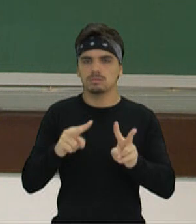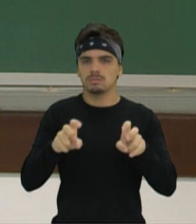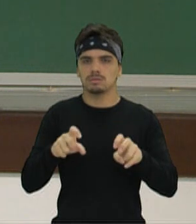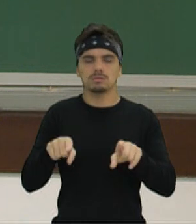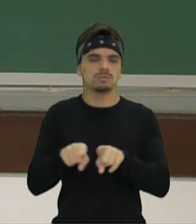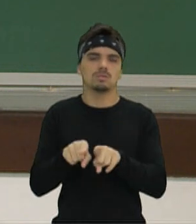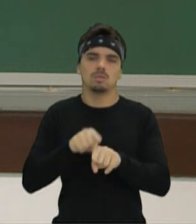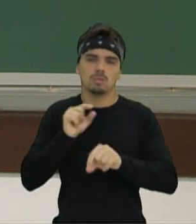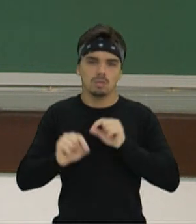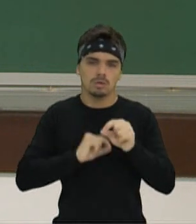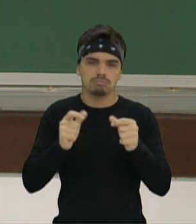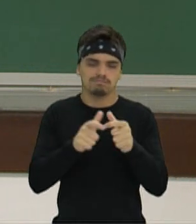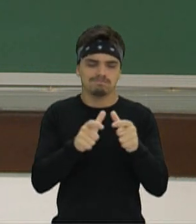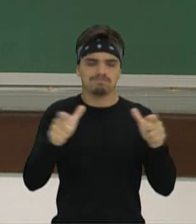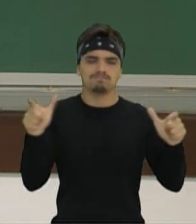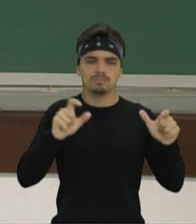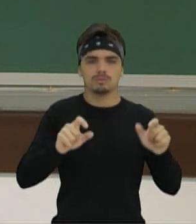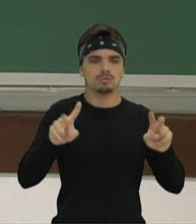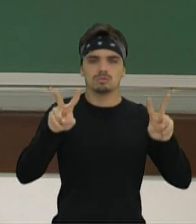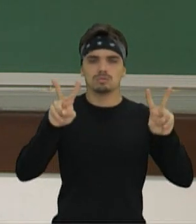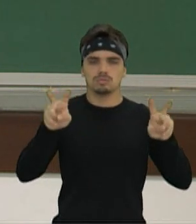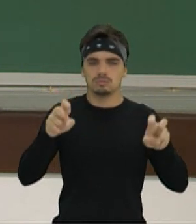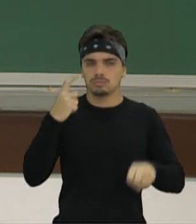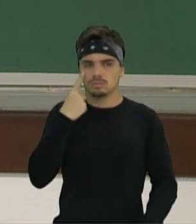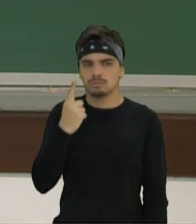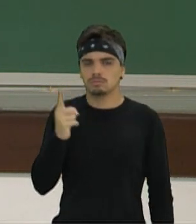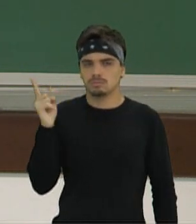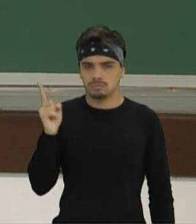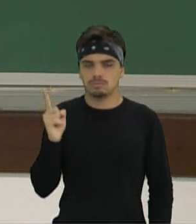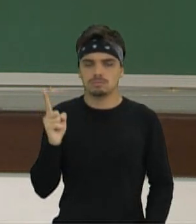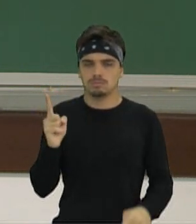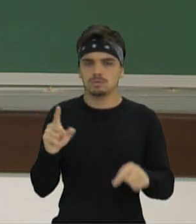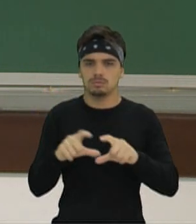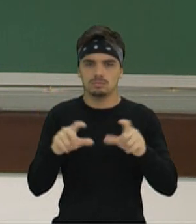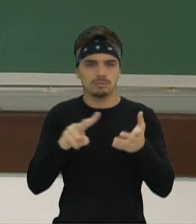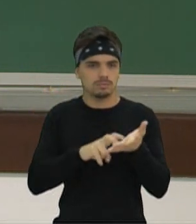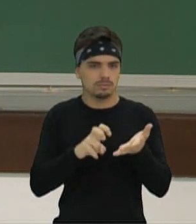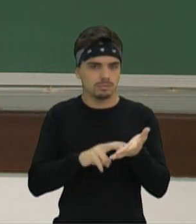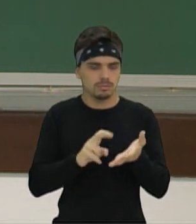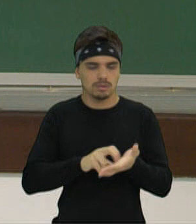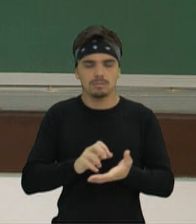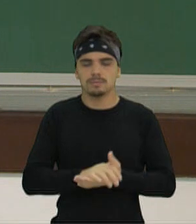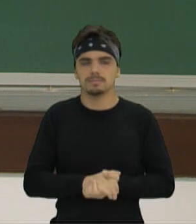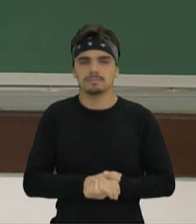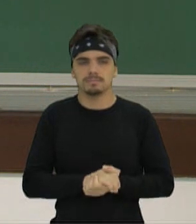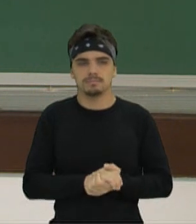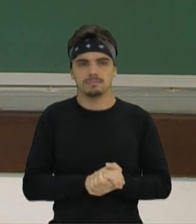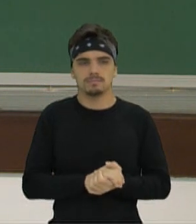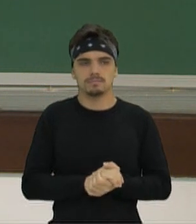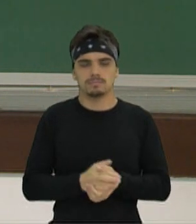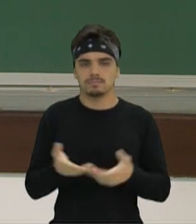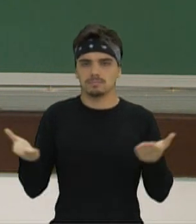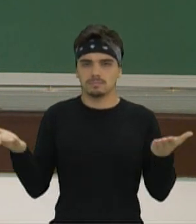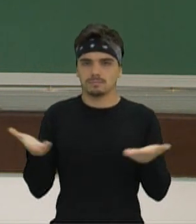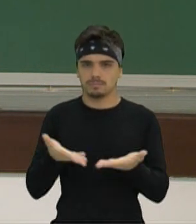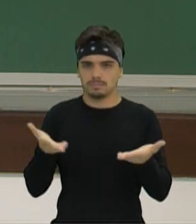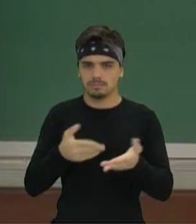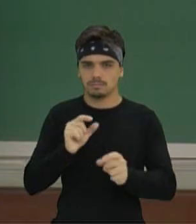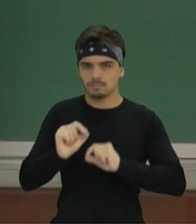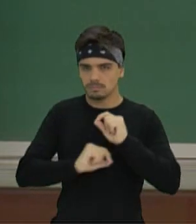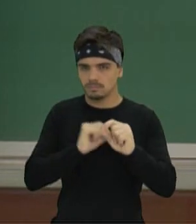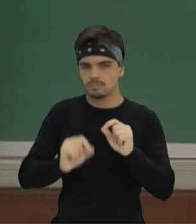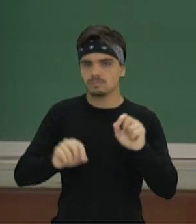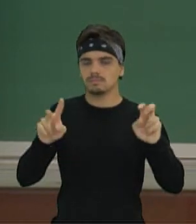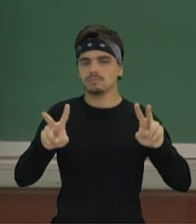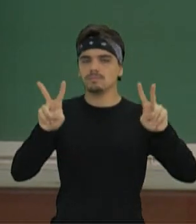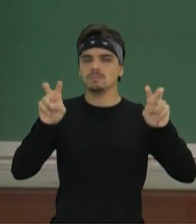sobretudo, ampliamos o nosso repertório lexical, né? Ampliamos o nosso vocabulário, tá? Hoje, título da